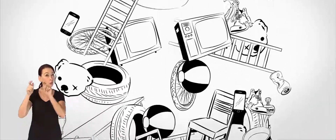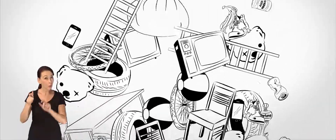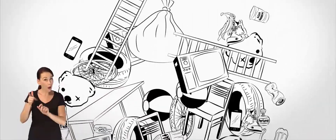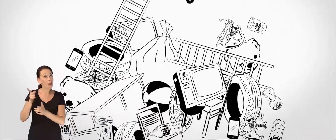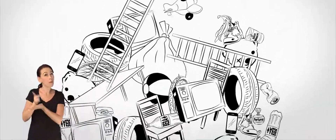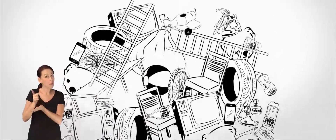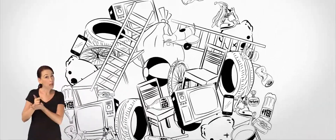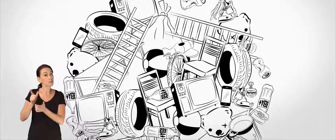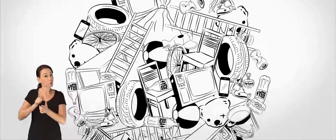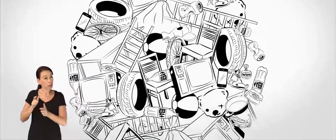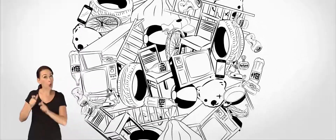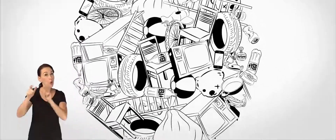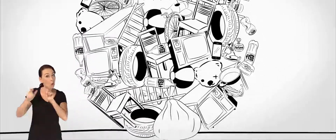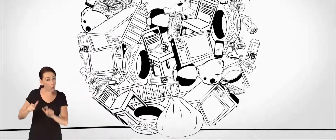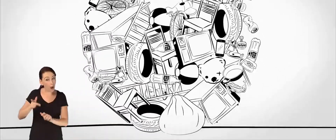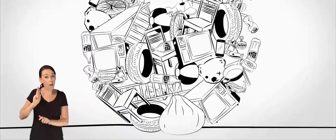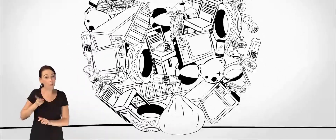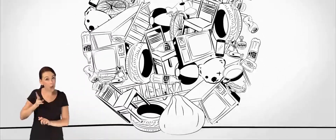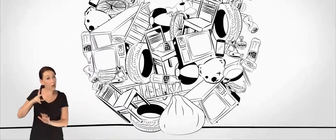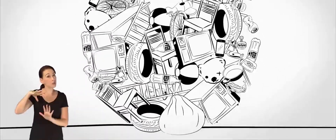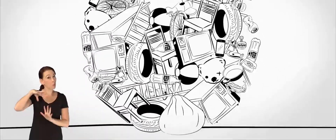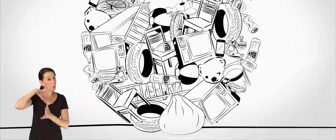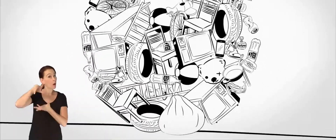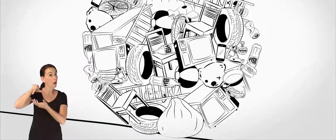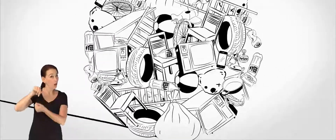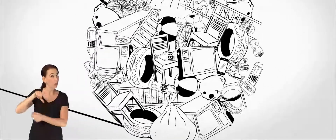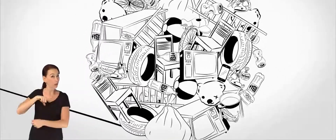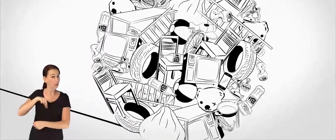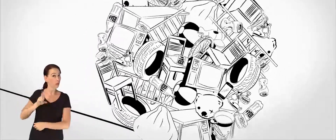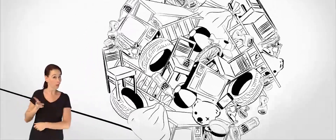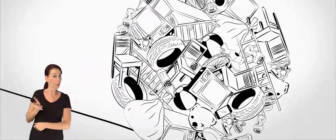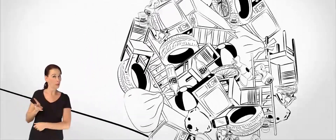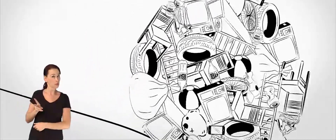vista ainda é em algum lugar, no mesmo planeta.